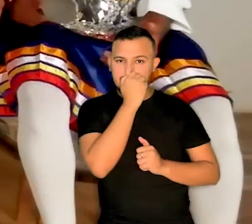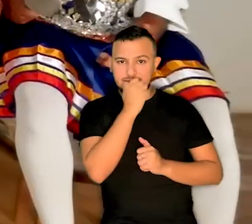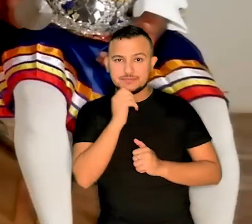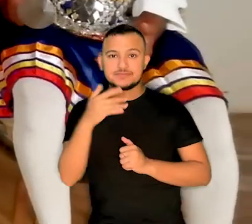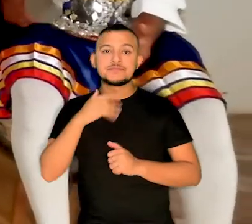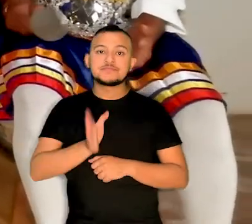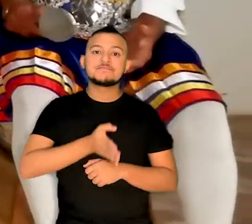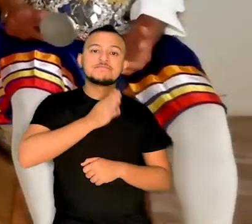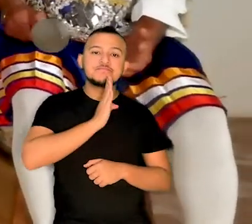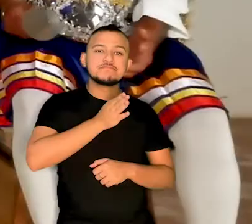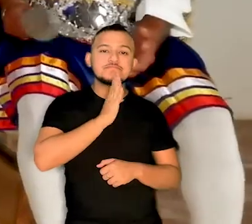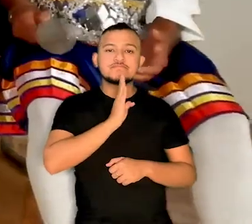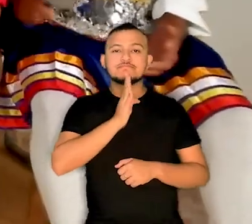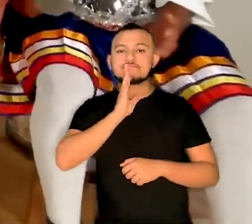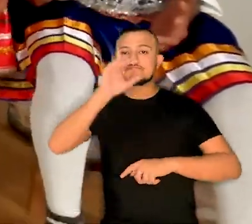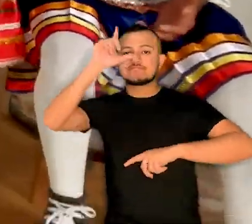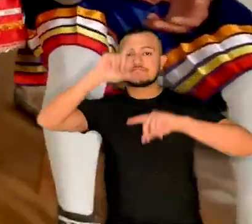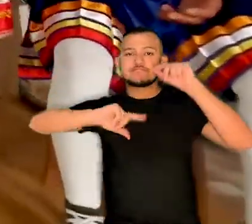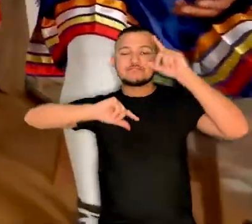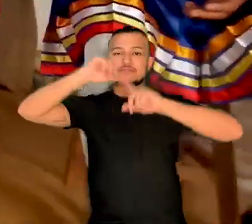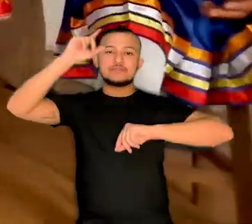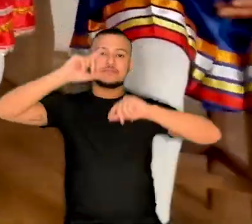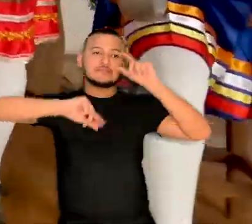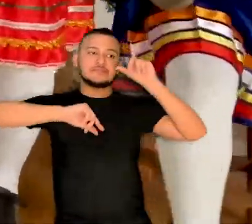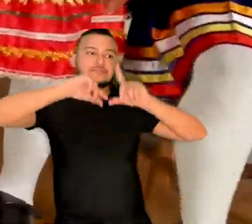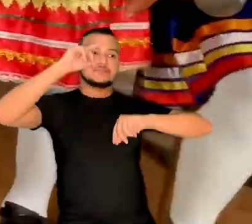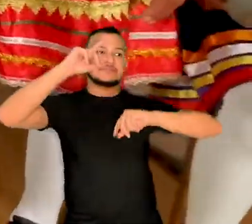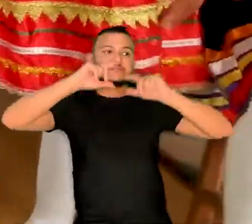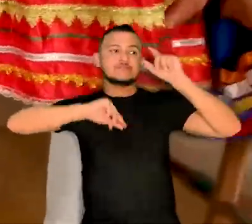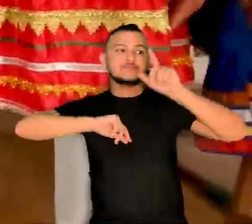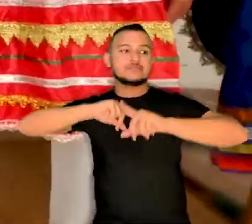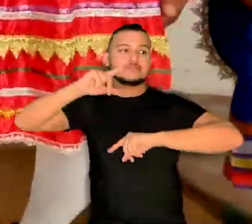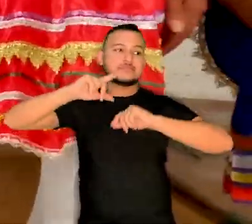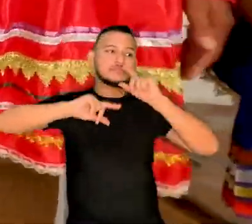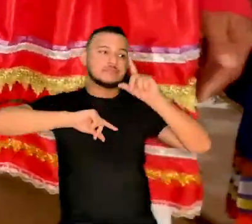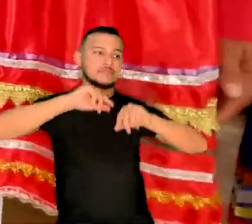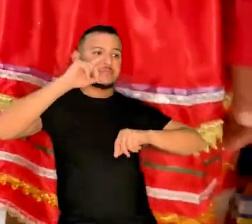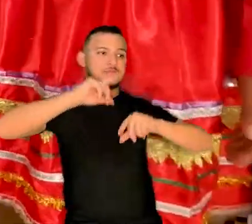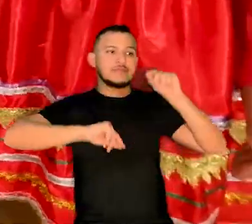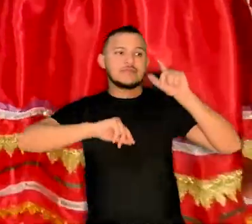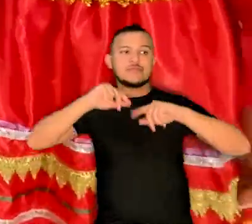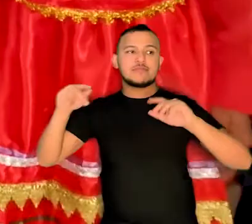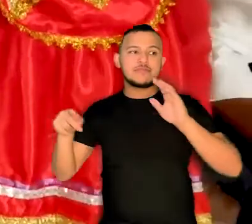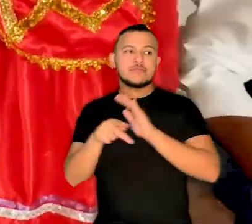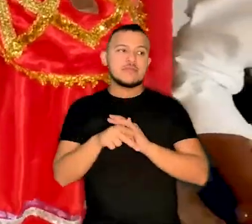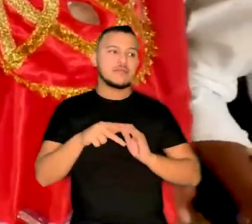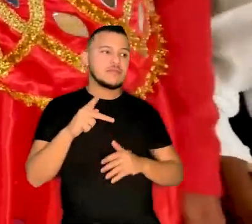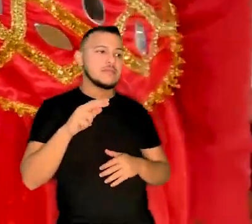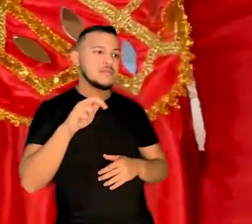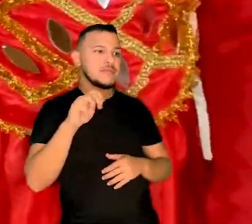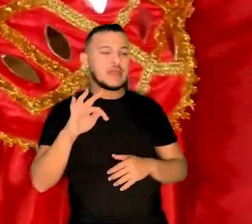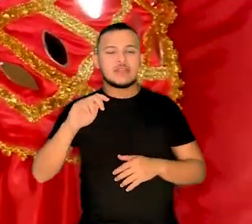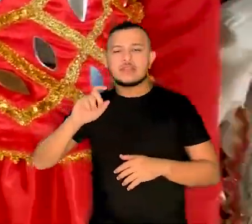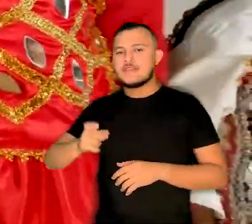Eu já conheço a estrela matutina, Mercúria da estrela papateira.